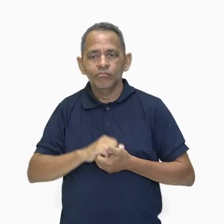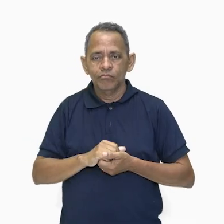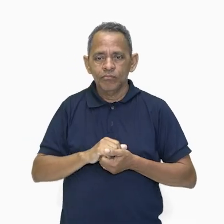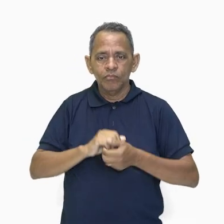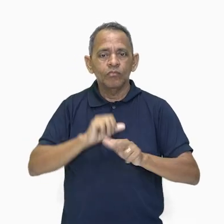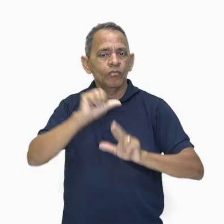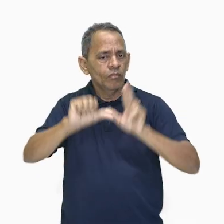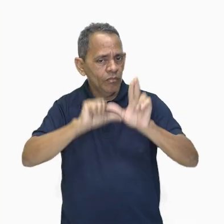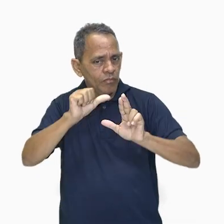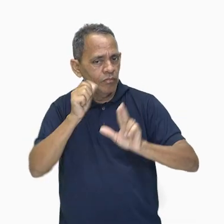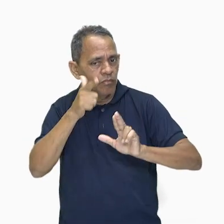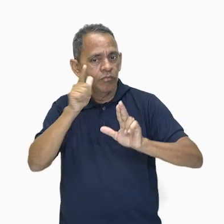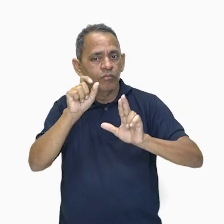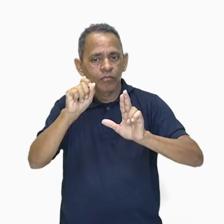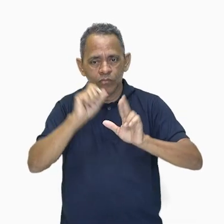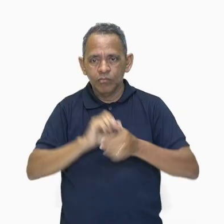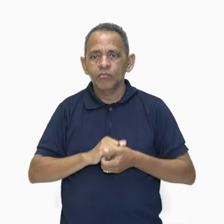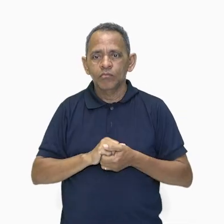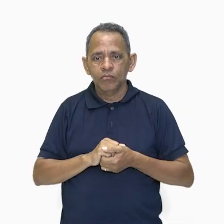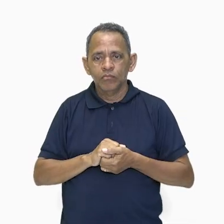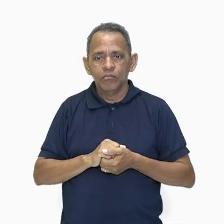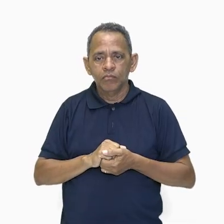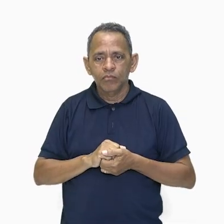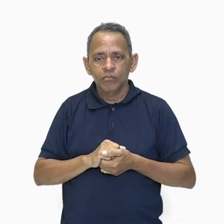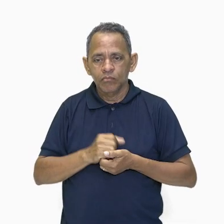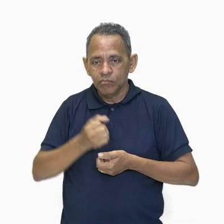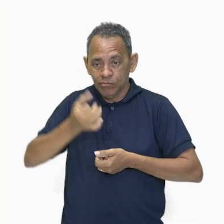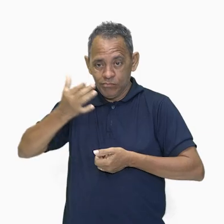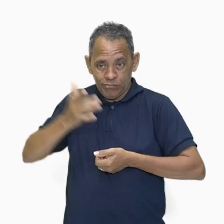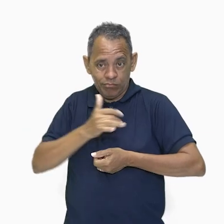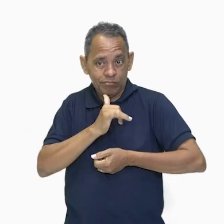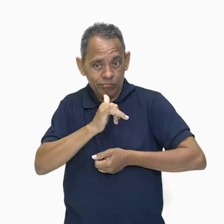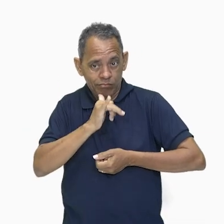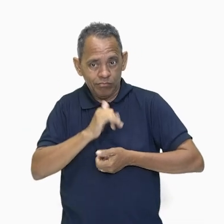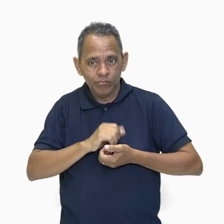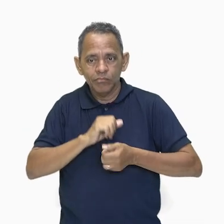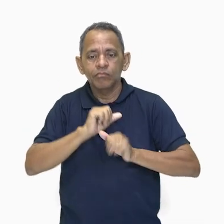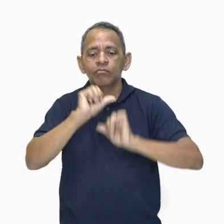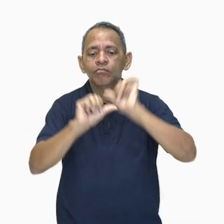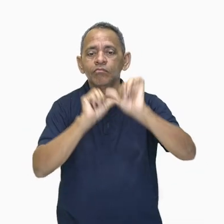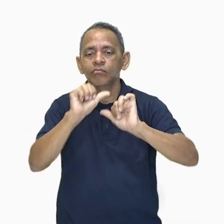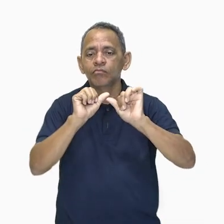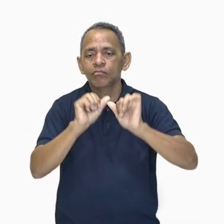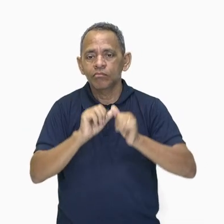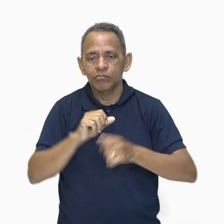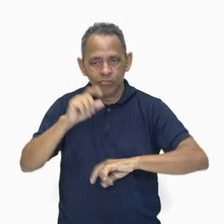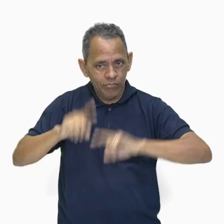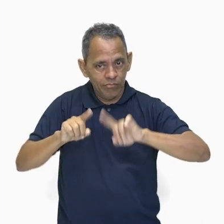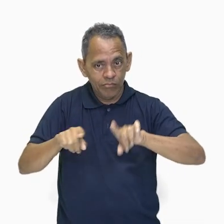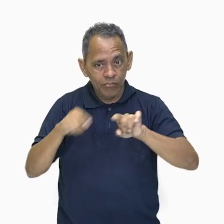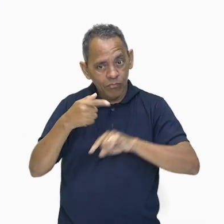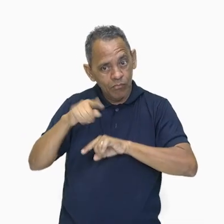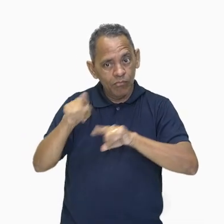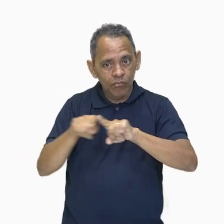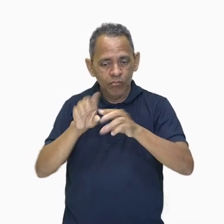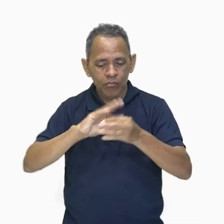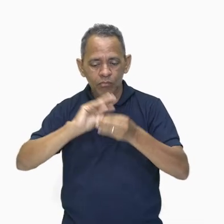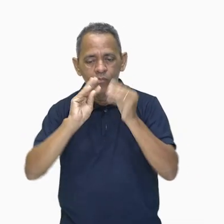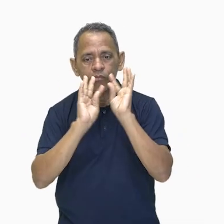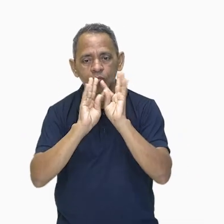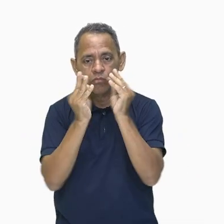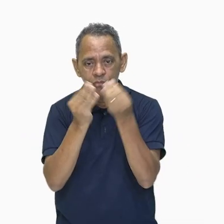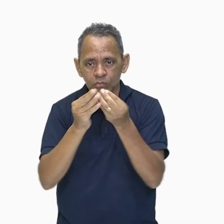uma determinada quantidade de energia, ele vai virar o produto. Só que, quando eu adiciono